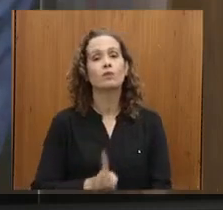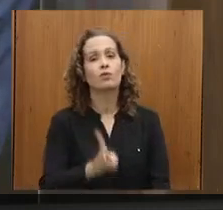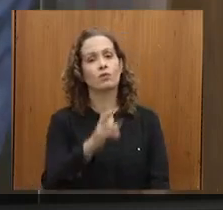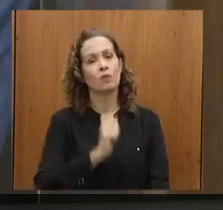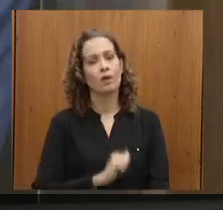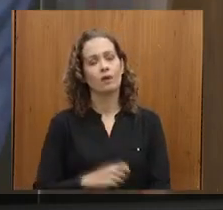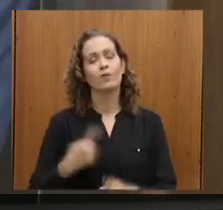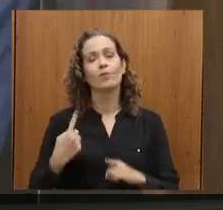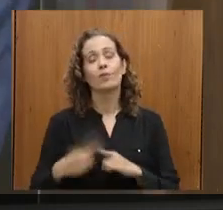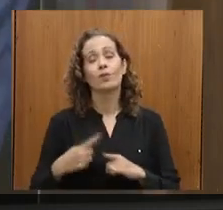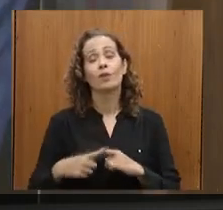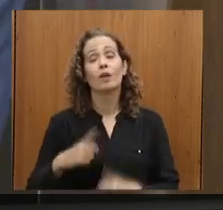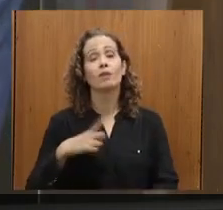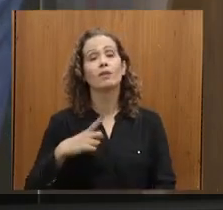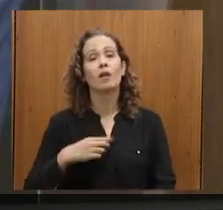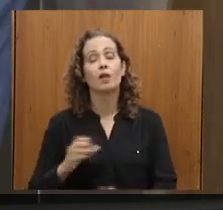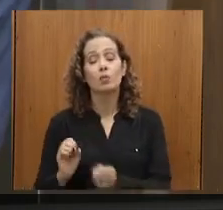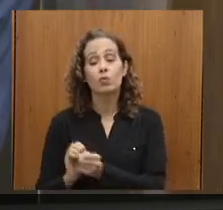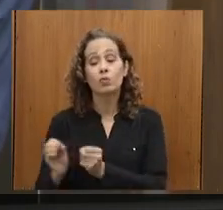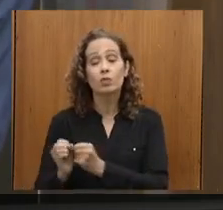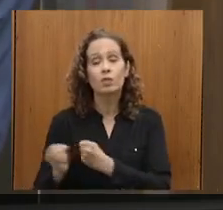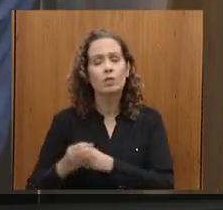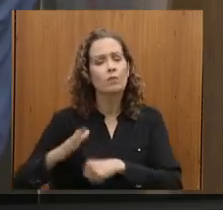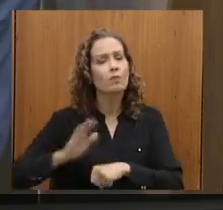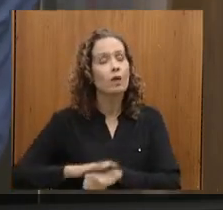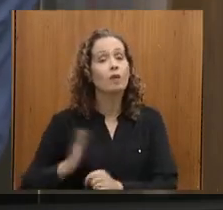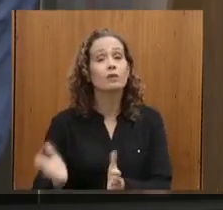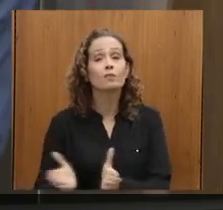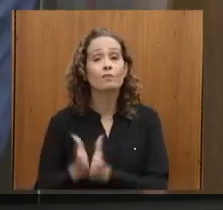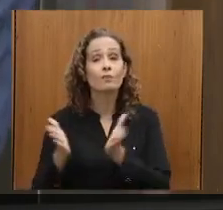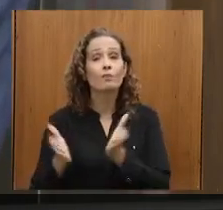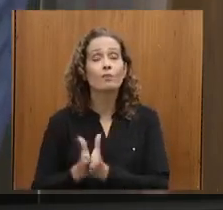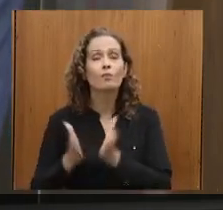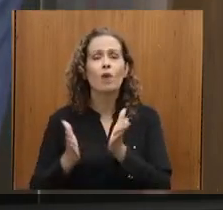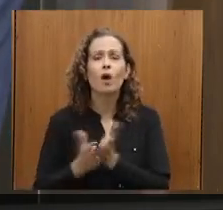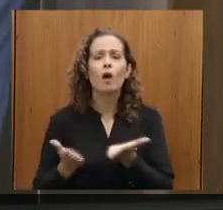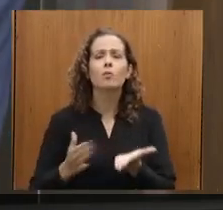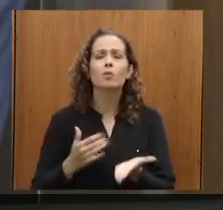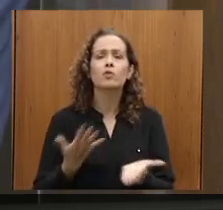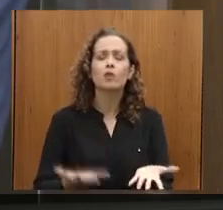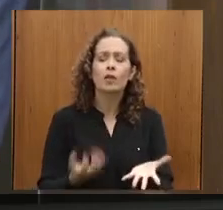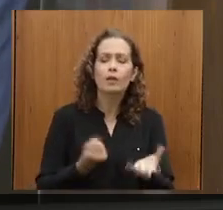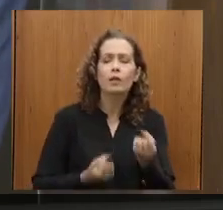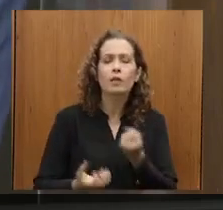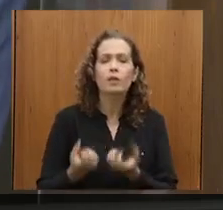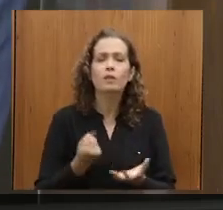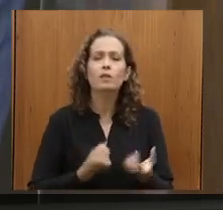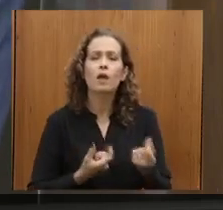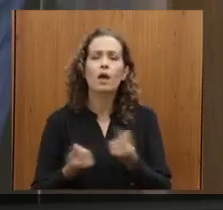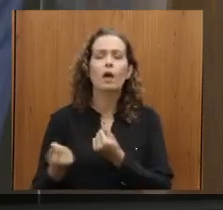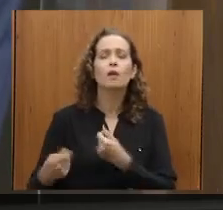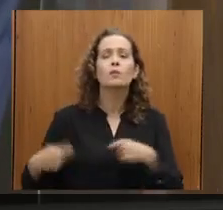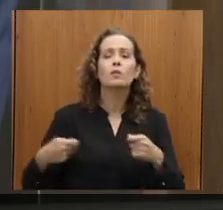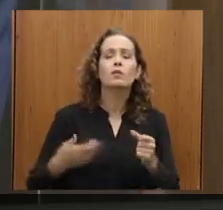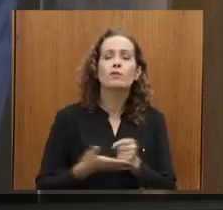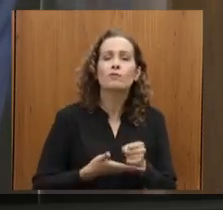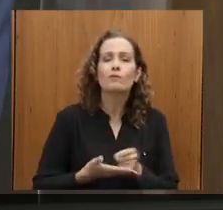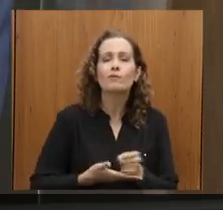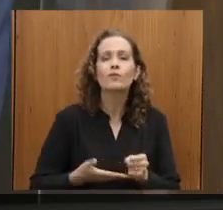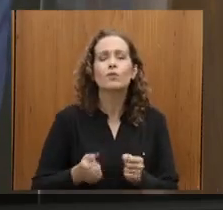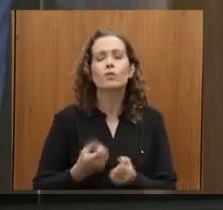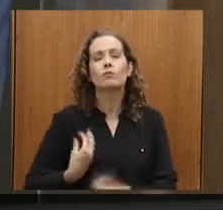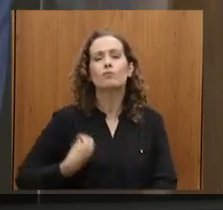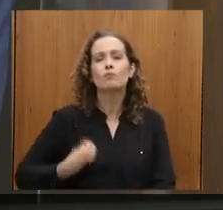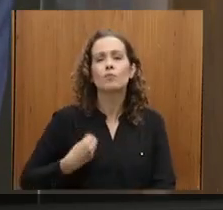concentram municípios mais empobrecidos do ponto de vista de arrecadação, dependem muito de fundo de participação do município,